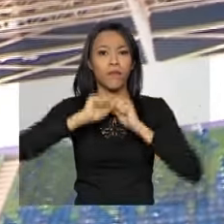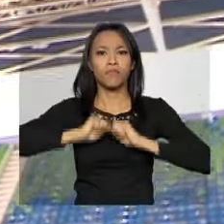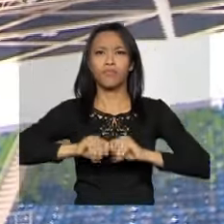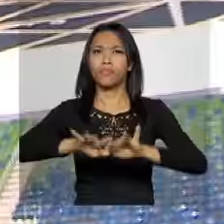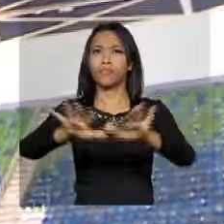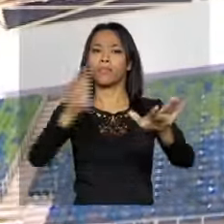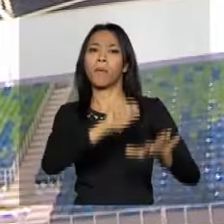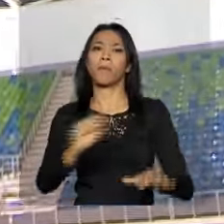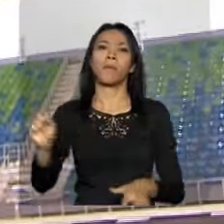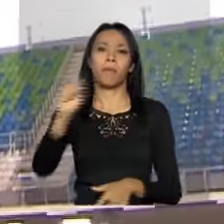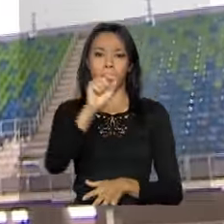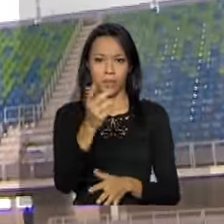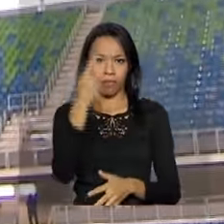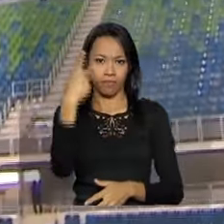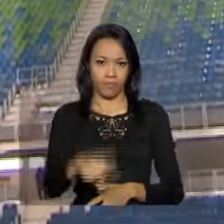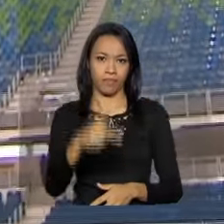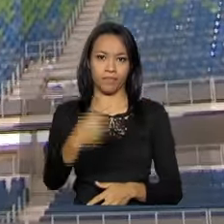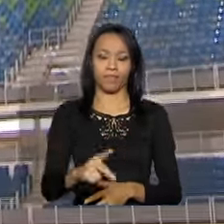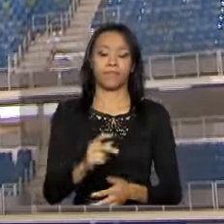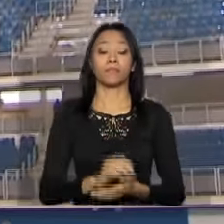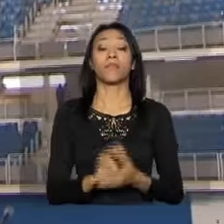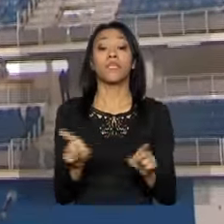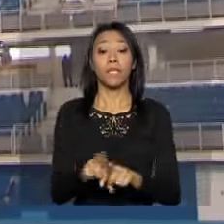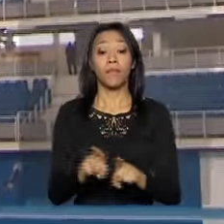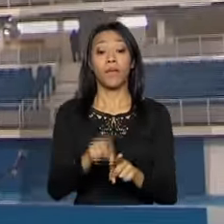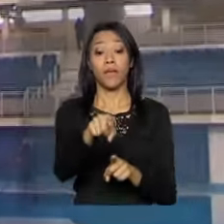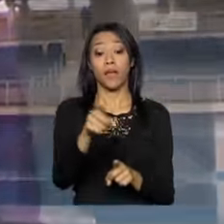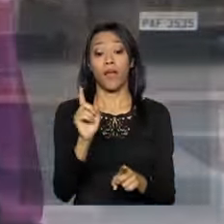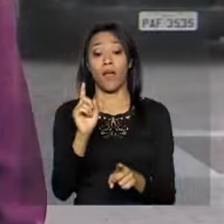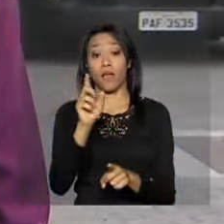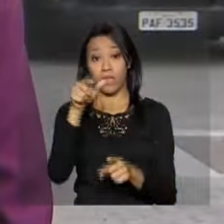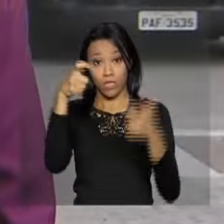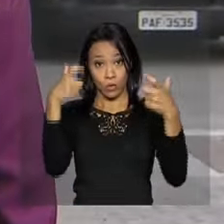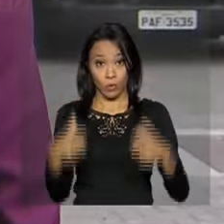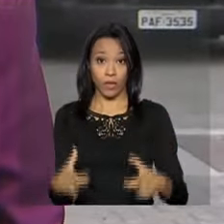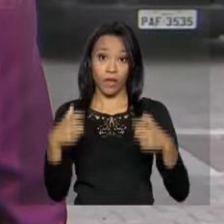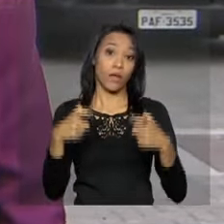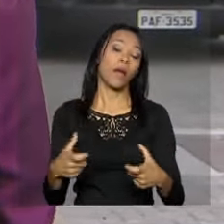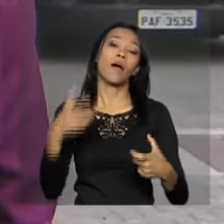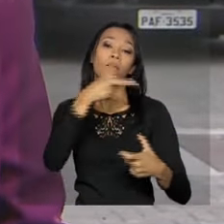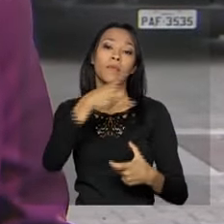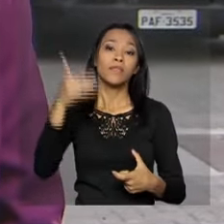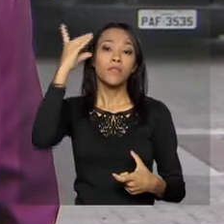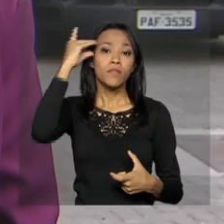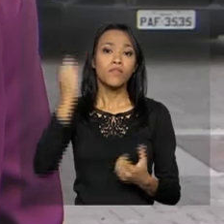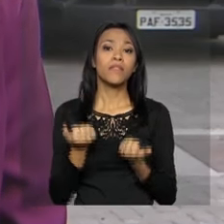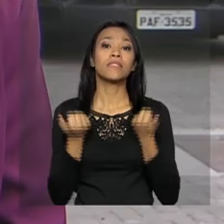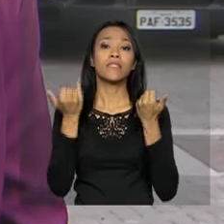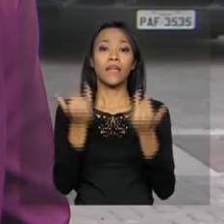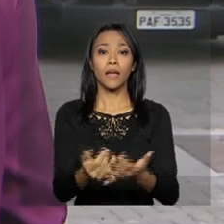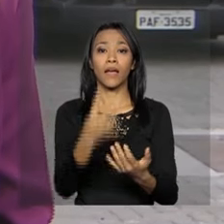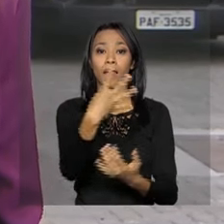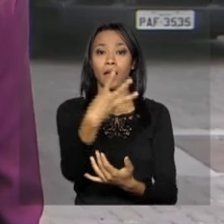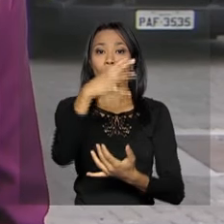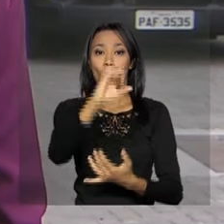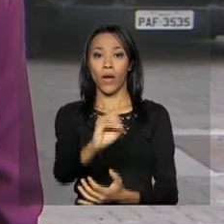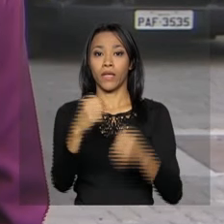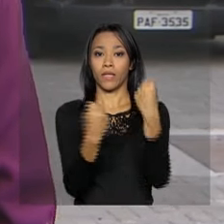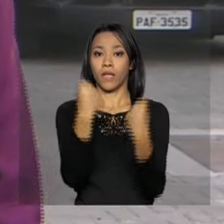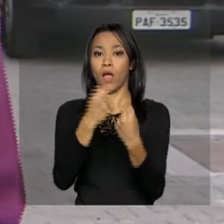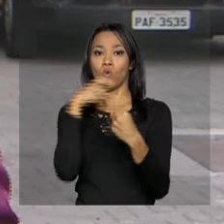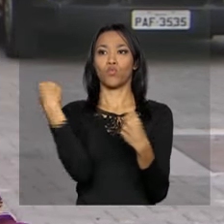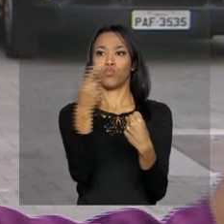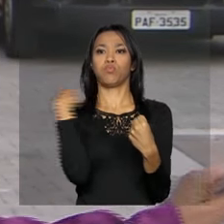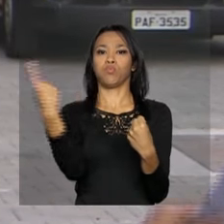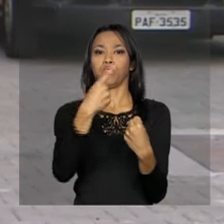dos Jogos Olímpicos. E aqui no Parque Olímpico, a presidenta Dilma Rousseff também vai entregar 40 ambulâncias para o governo do estado do Rio de